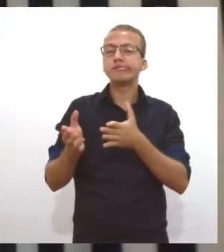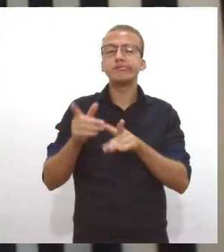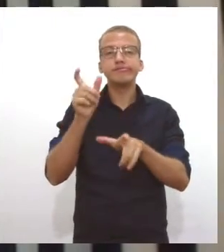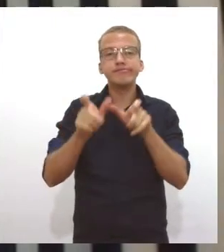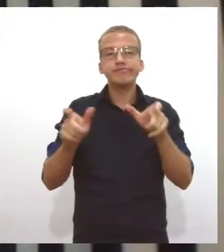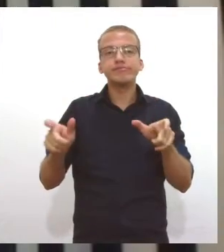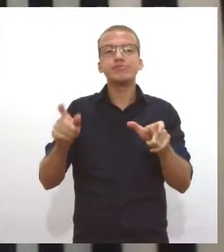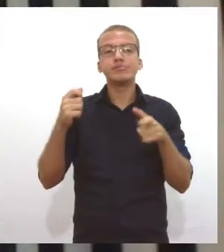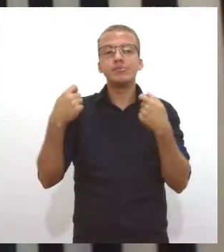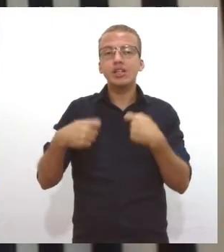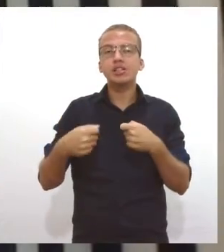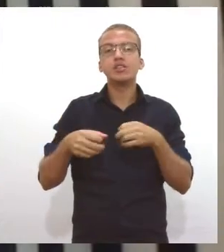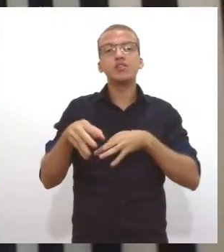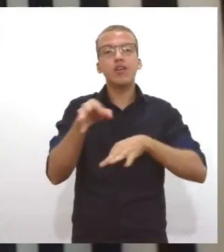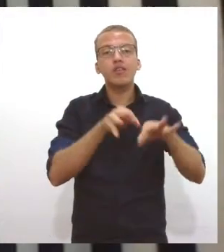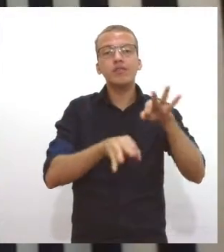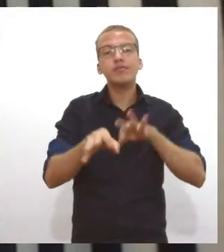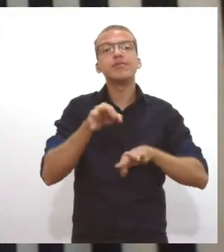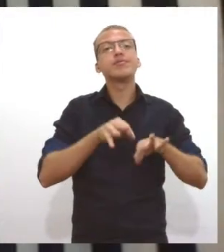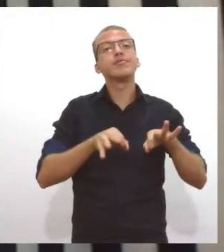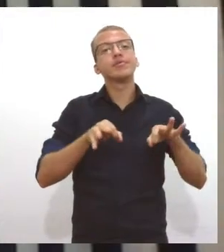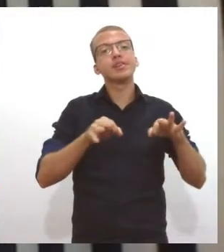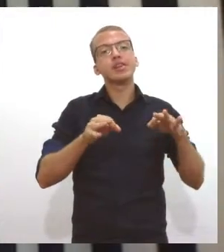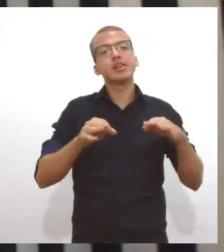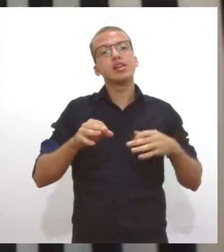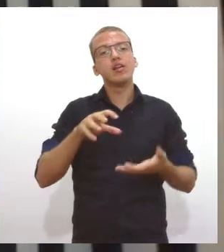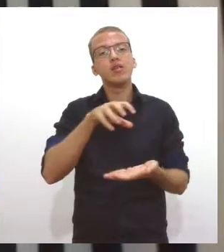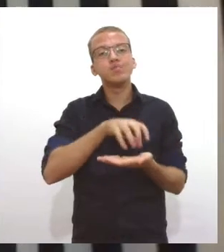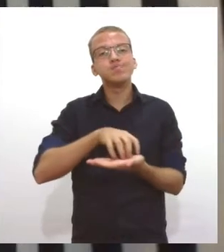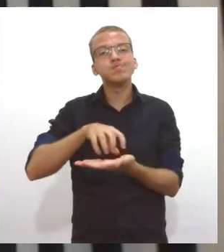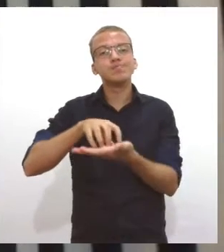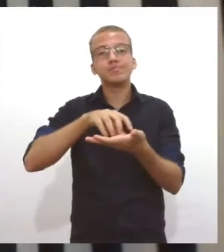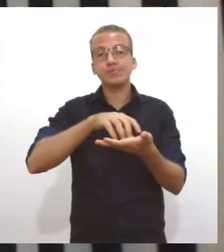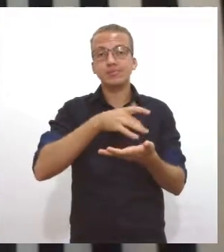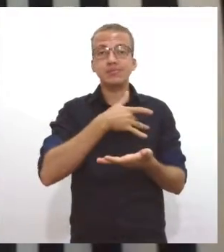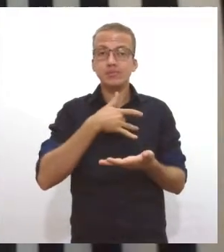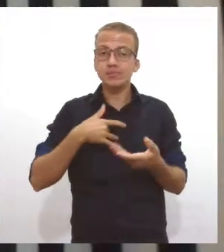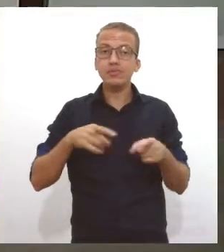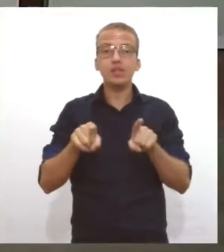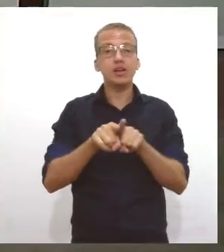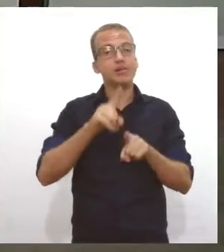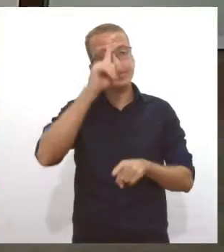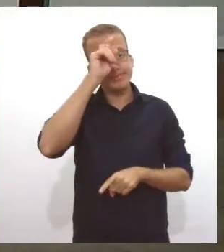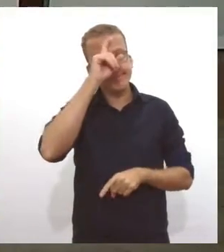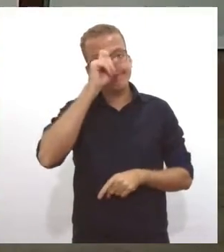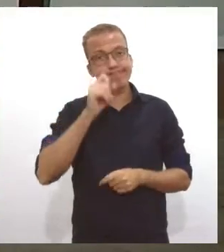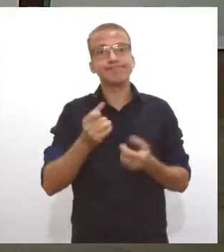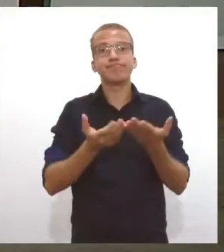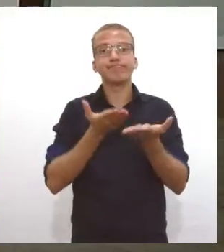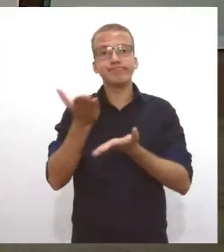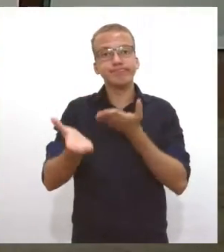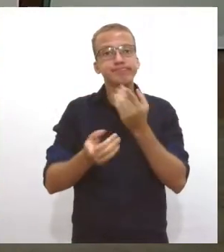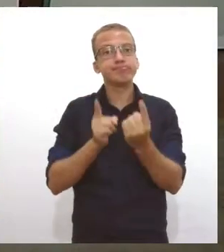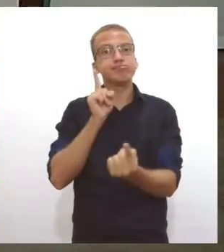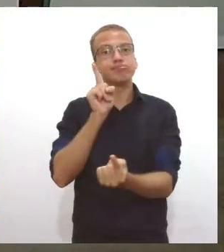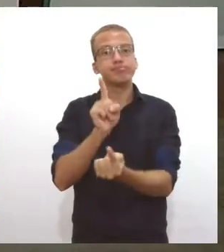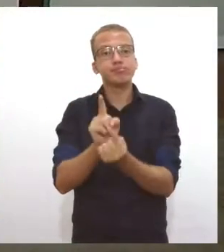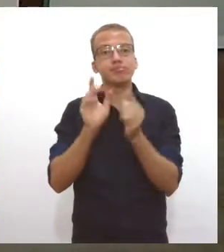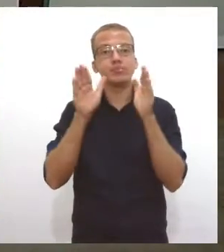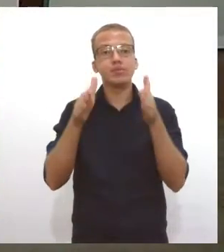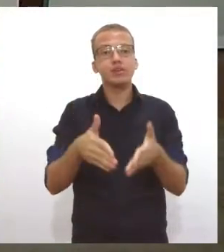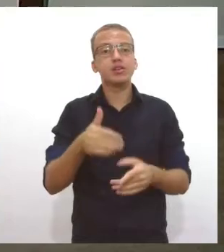hospitais prepare as casas de saúde para fazer esse atendimento especializado sem olha Perpétua